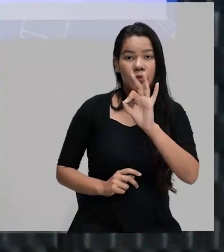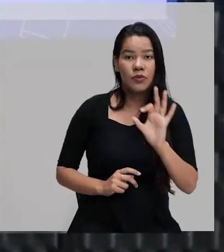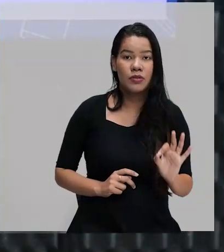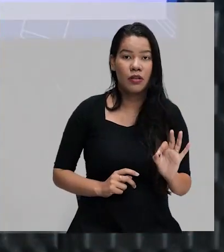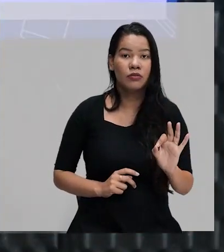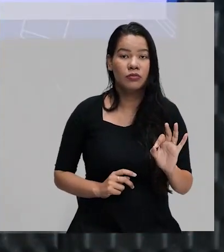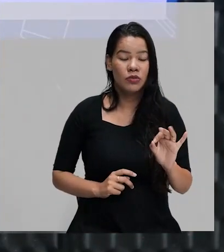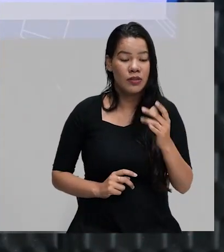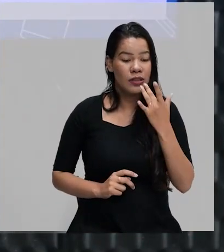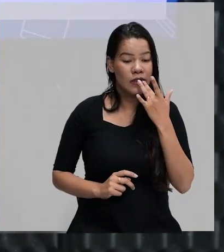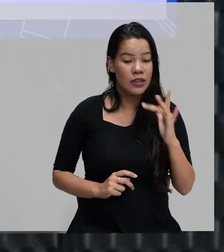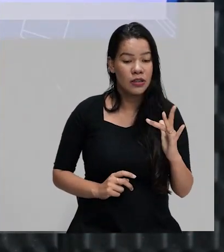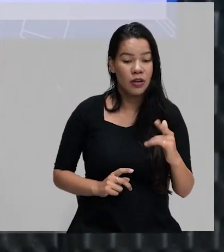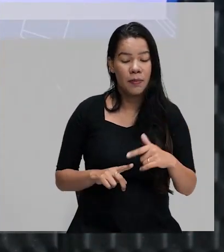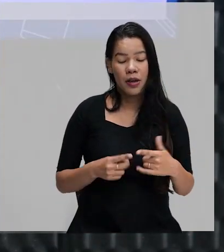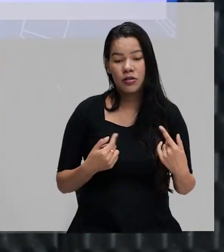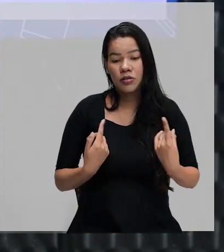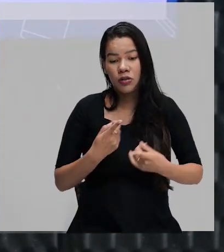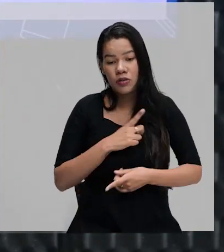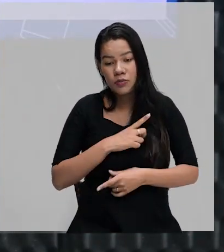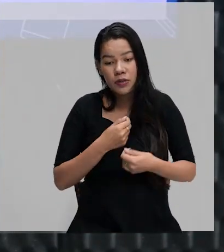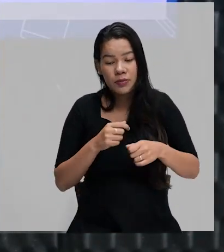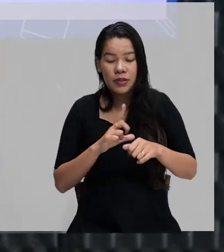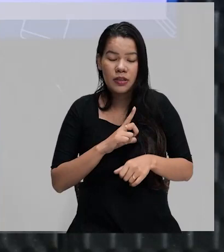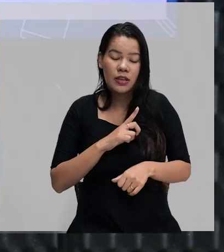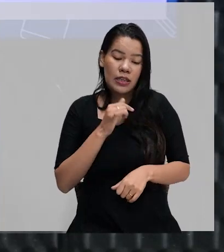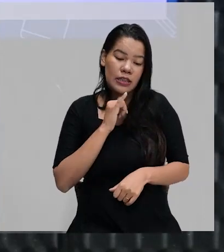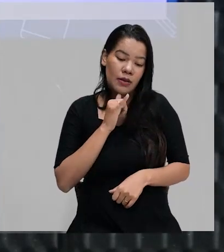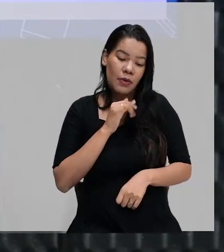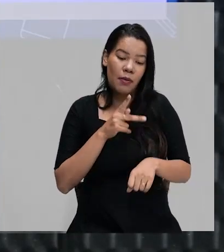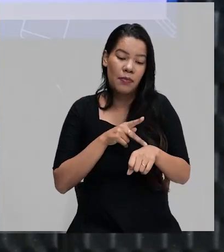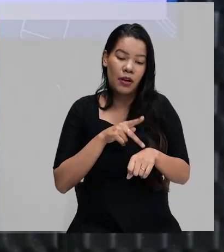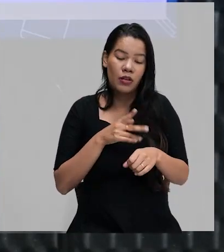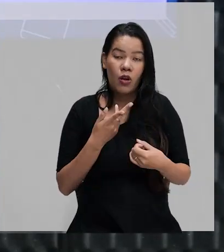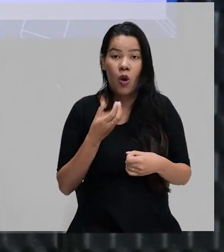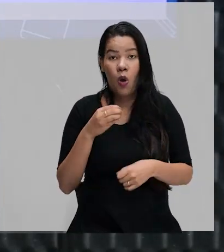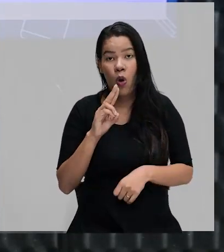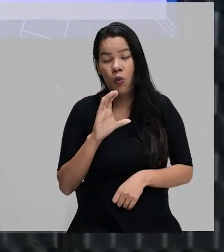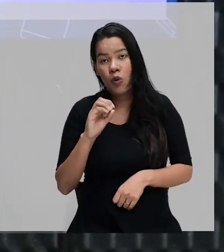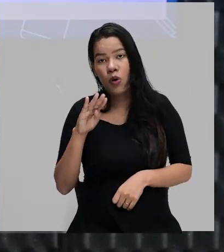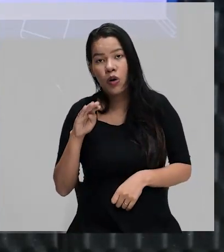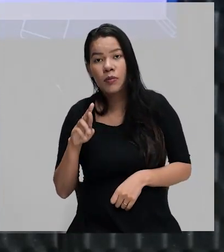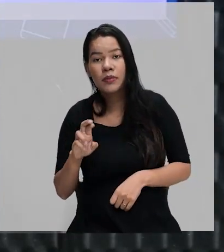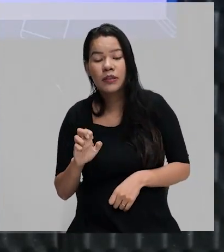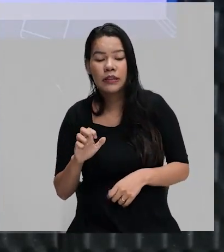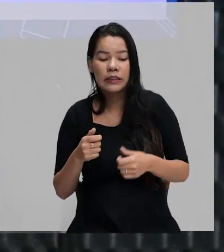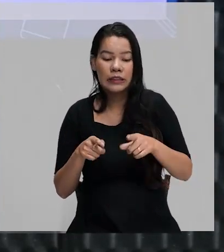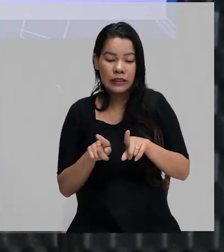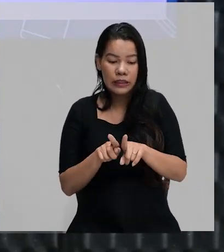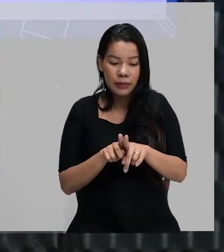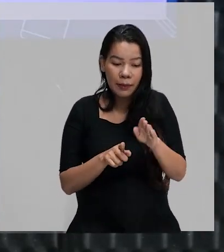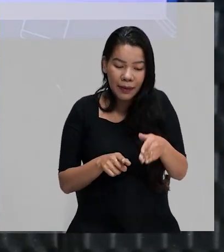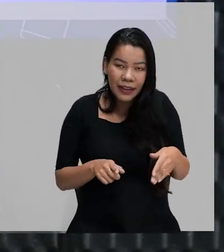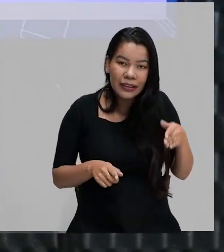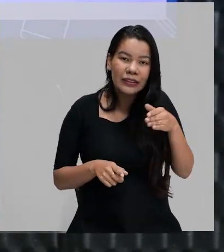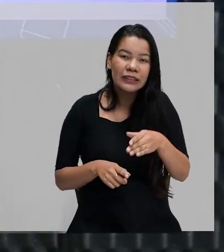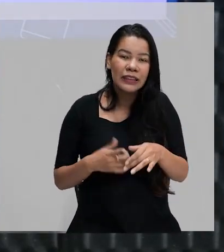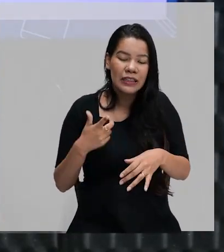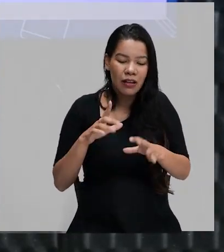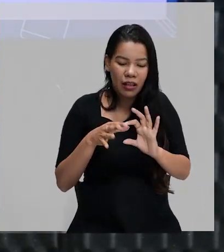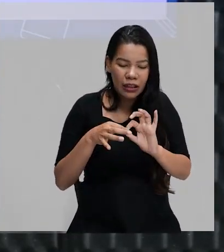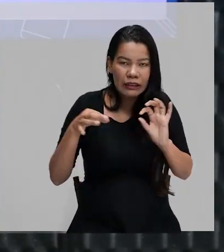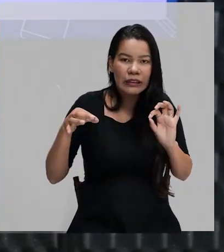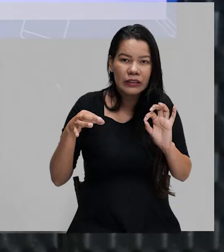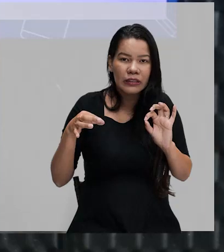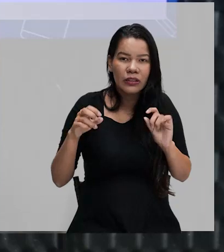nós podemos ter, por exemplo, a prata, podemos ter o cobre, fazendo parte, né, dessa liga,